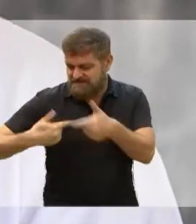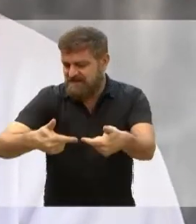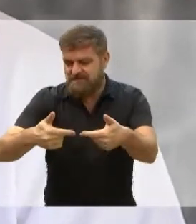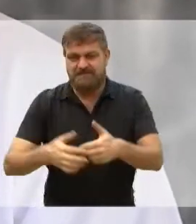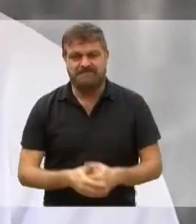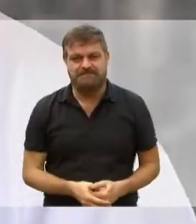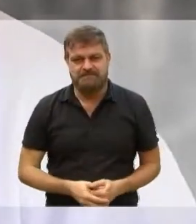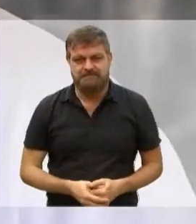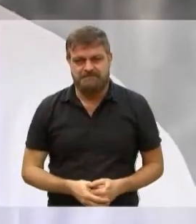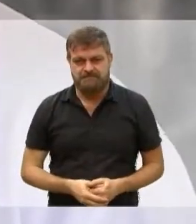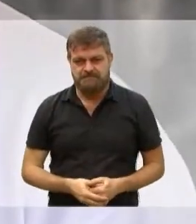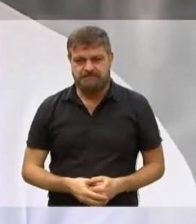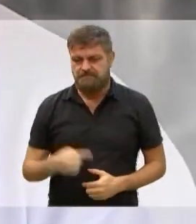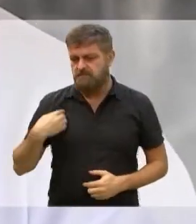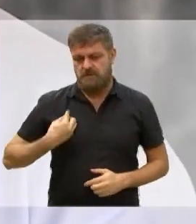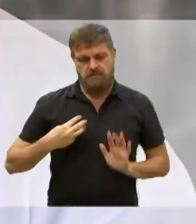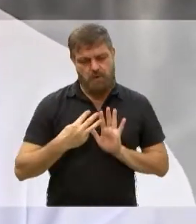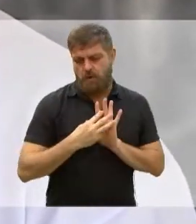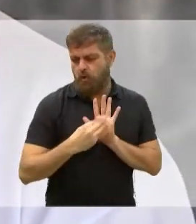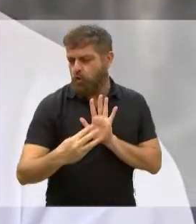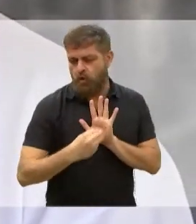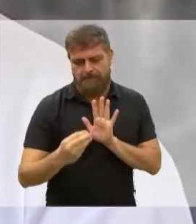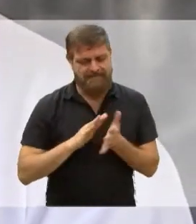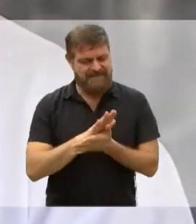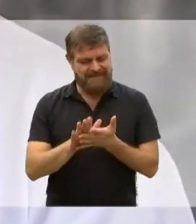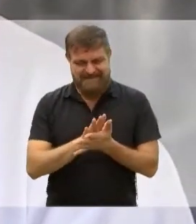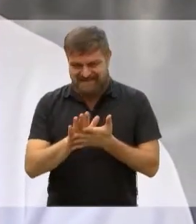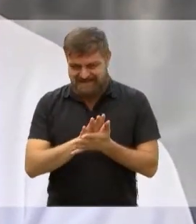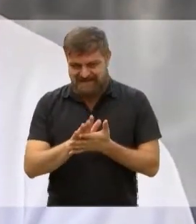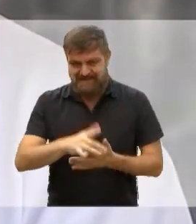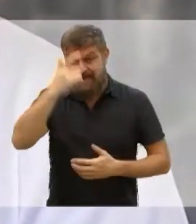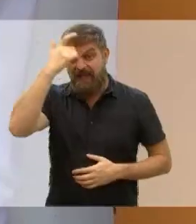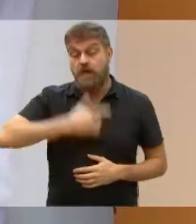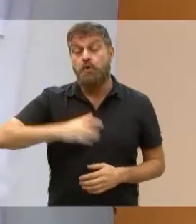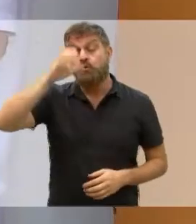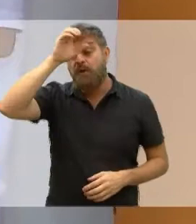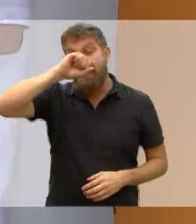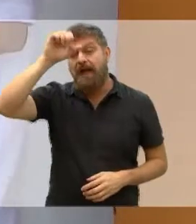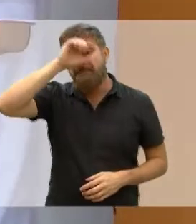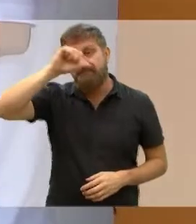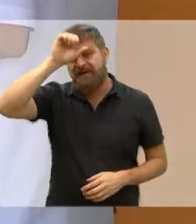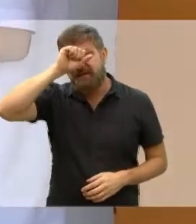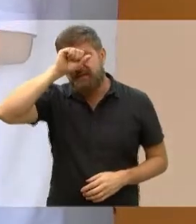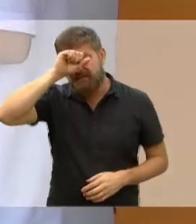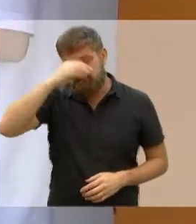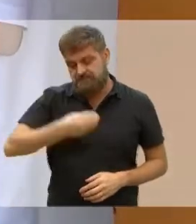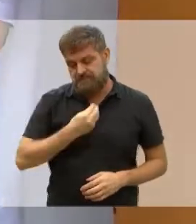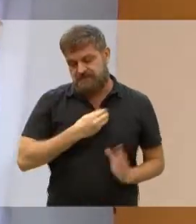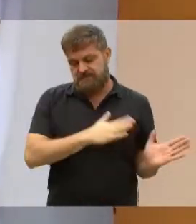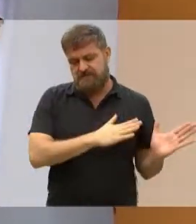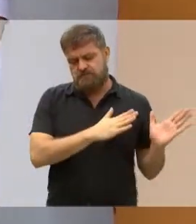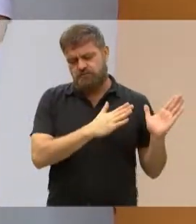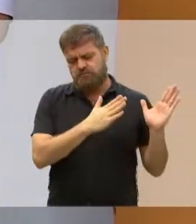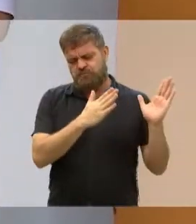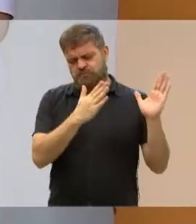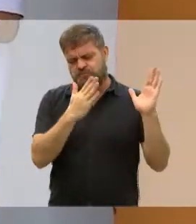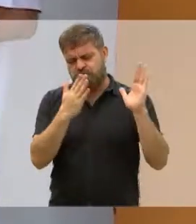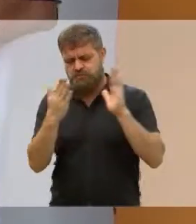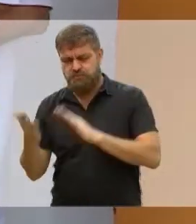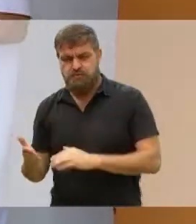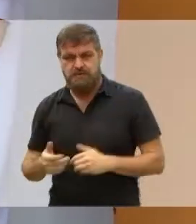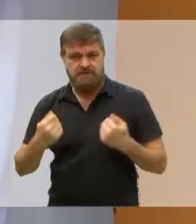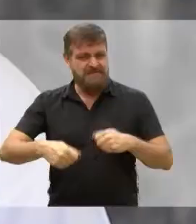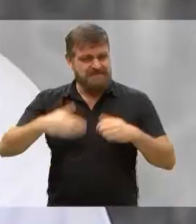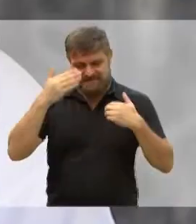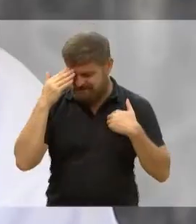vida. Não somos modelo de nada, né? A gente, como eu te disse, a gente está aprendendo pelo caminho. E a gente só tem